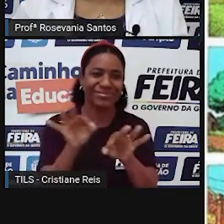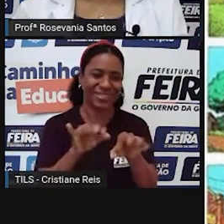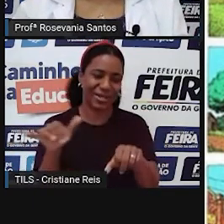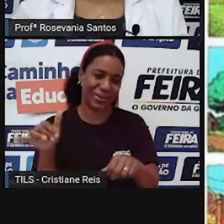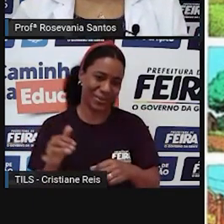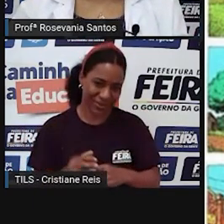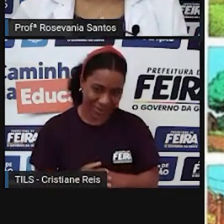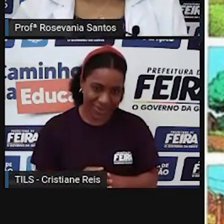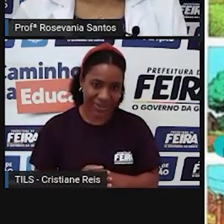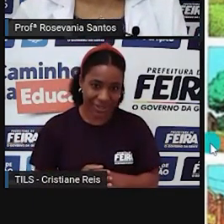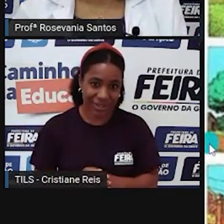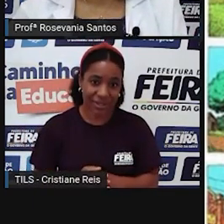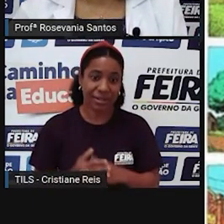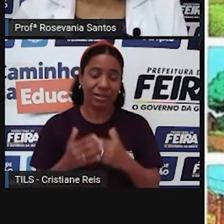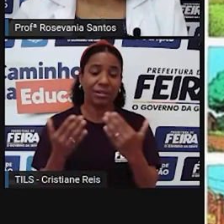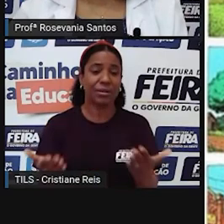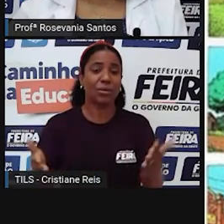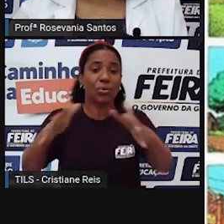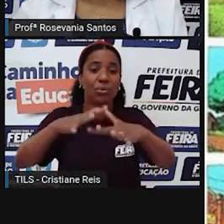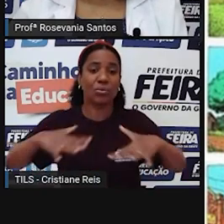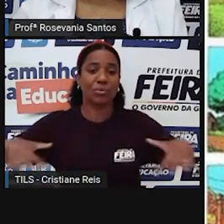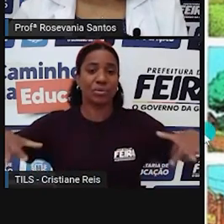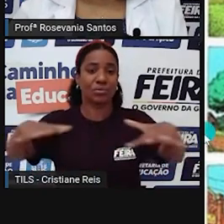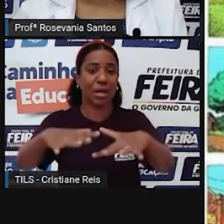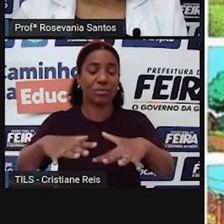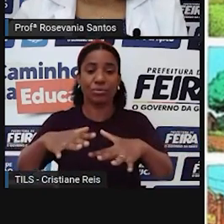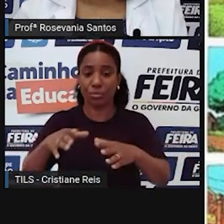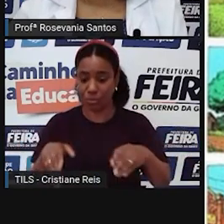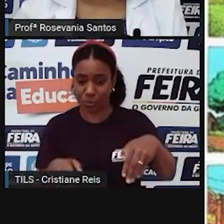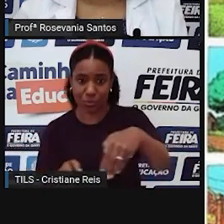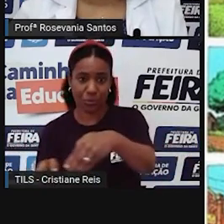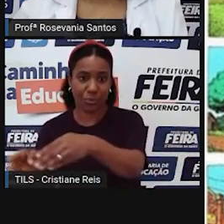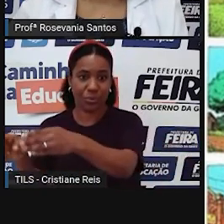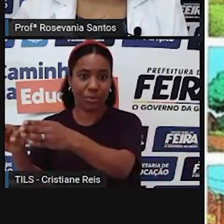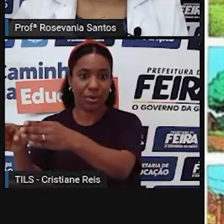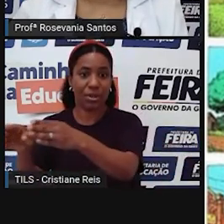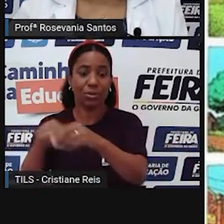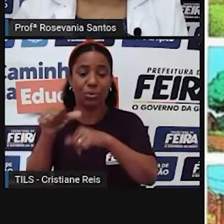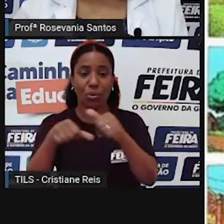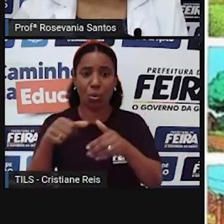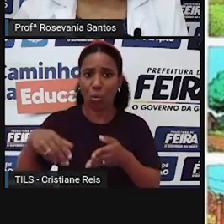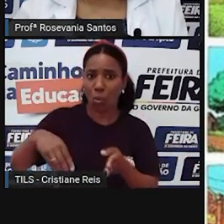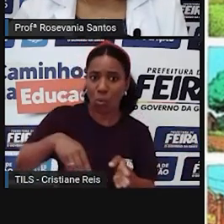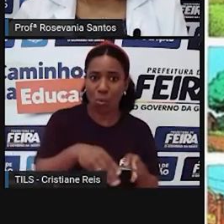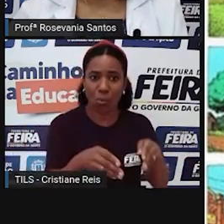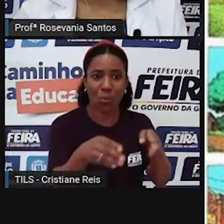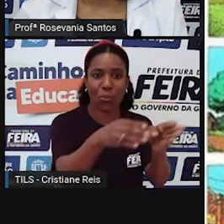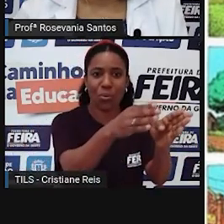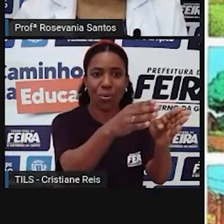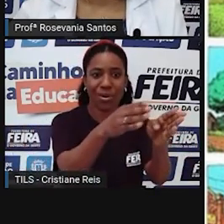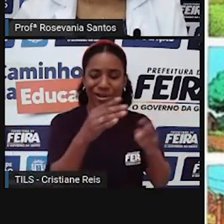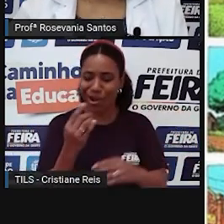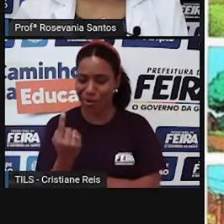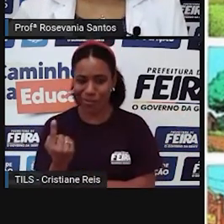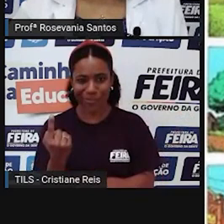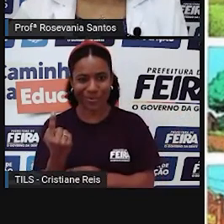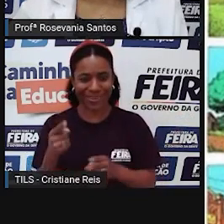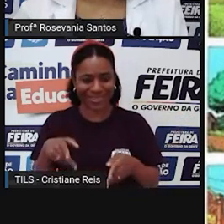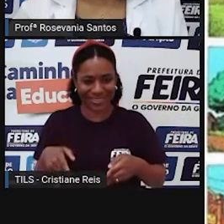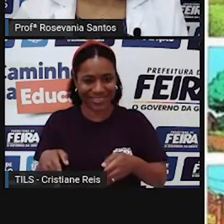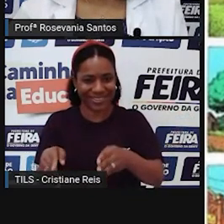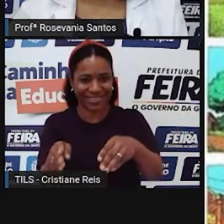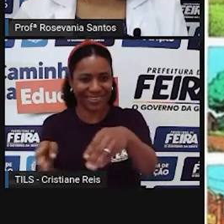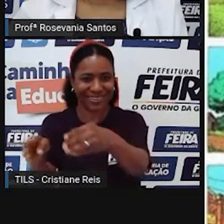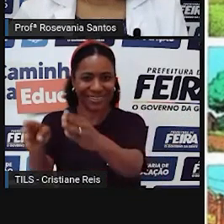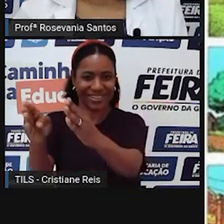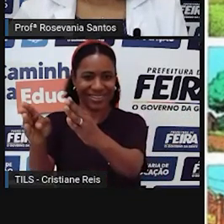que que acontece? Esse espaço vai evoluindo. Já abri uma nova rua aqui, ó. Eu tinha uma rua só inicialmente, agora eu já